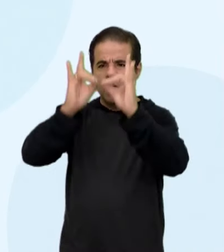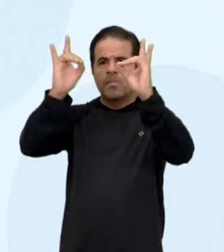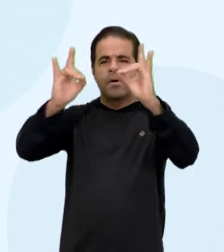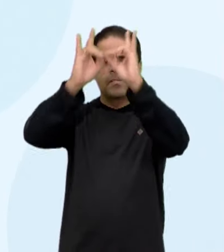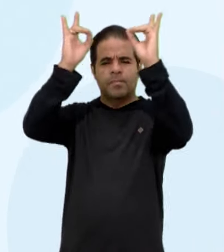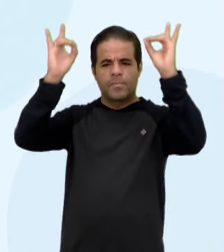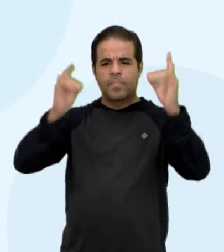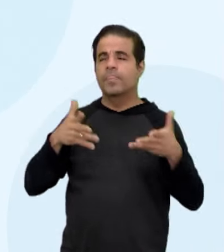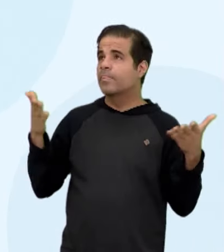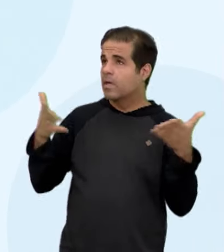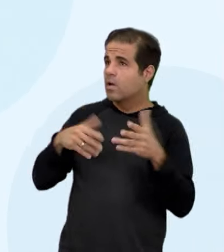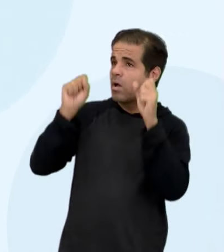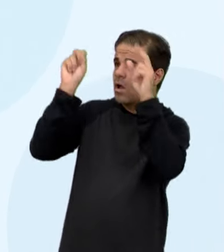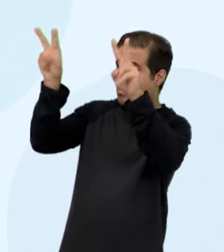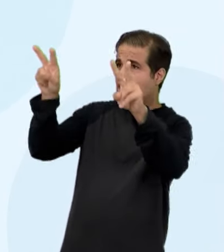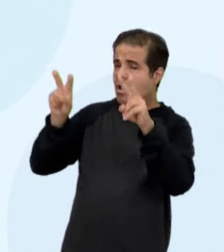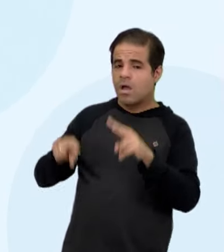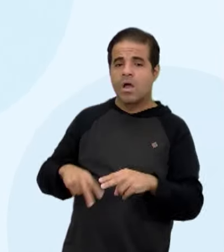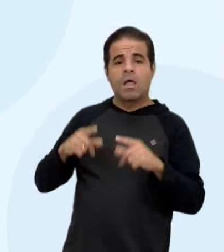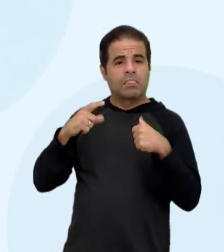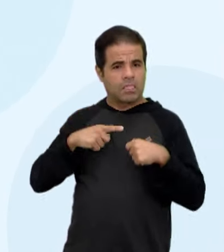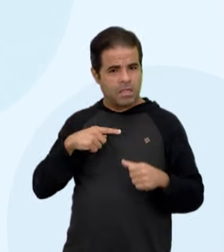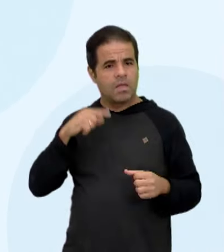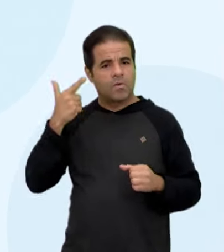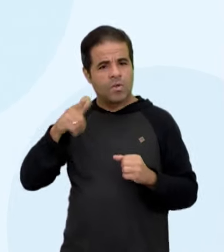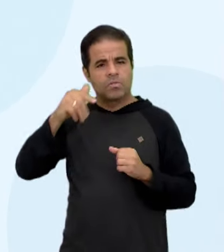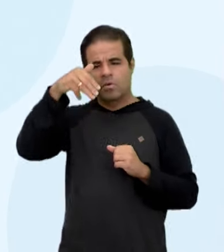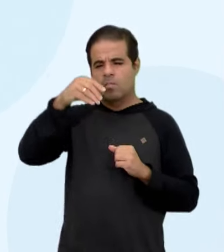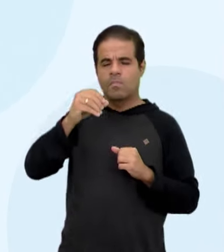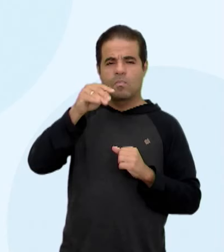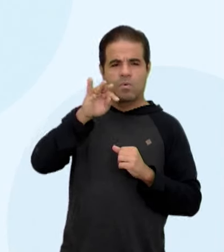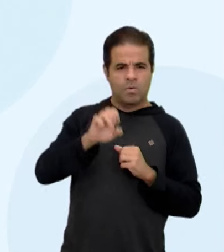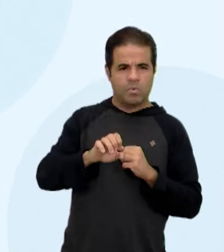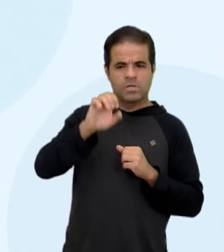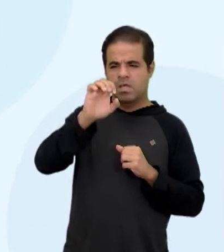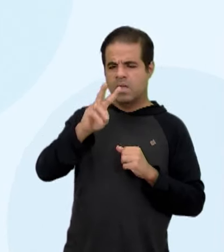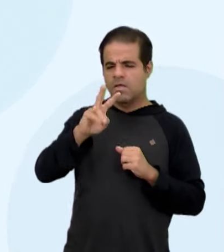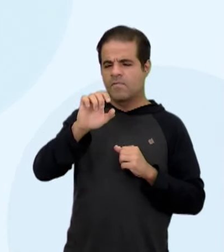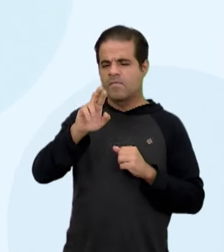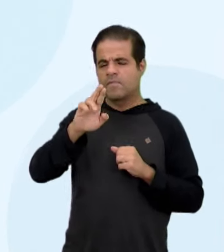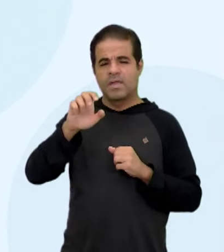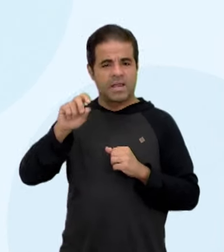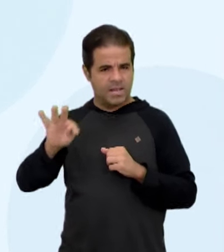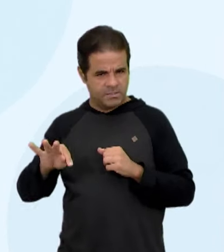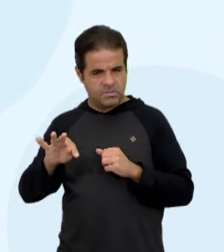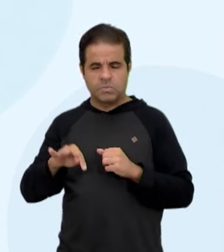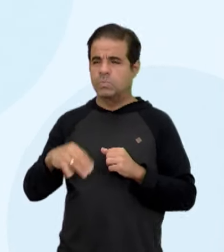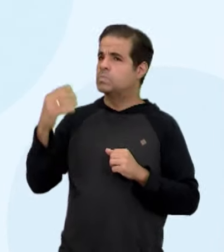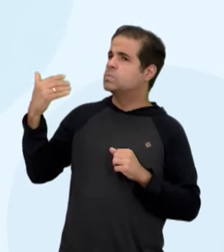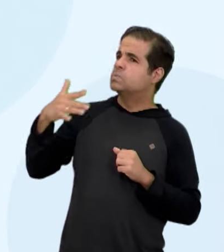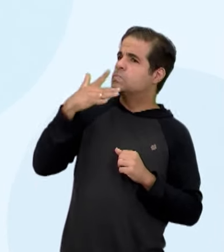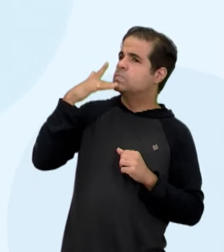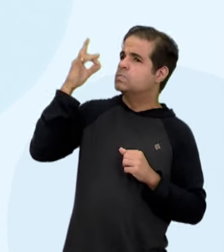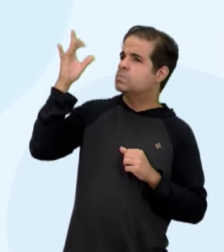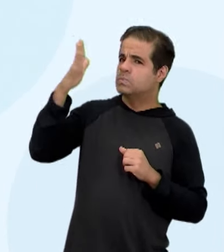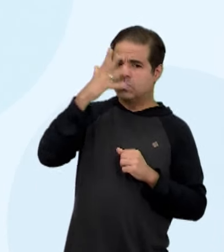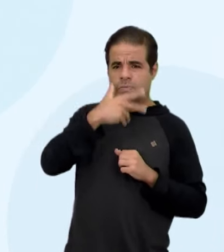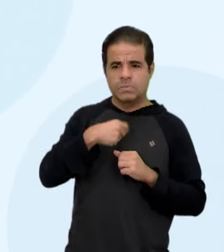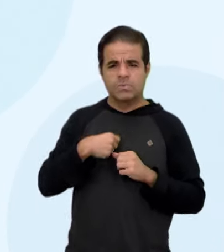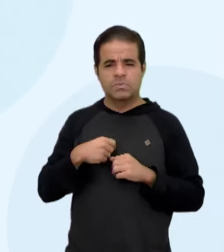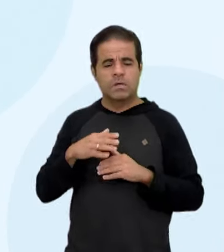aqui nós temos o Monte Everest. Olha só que bonito, né? O Monte Everest é a